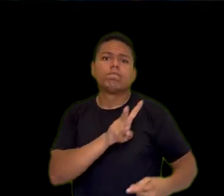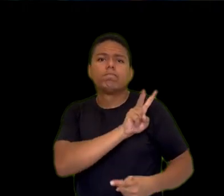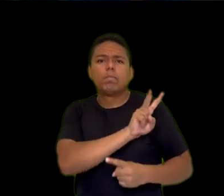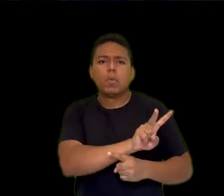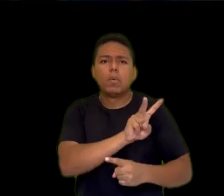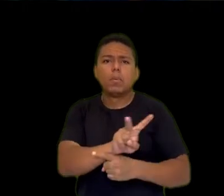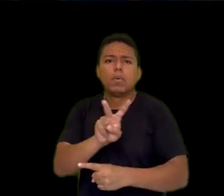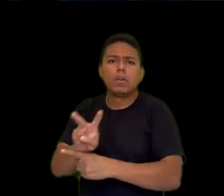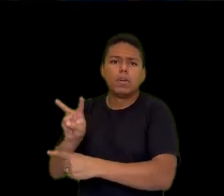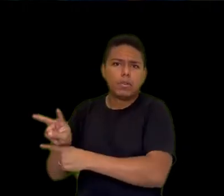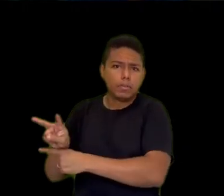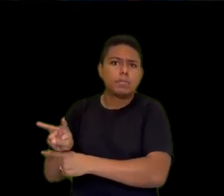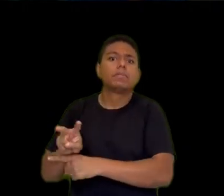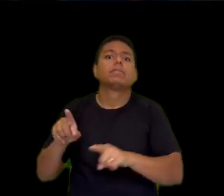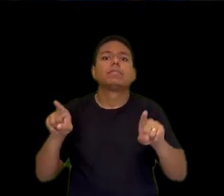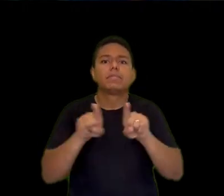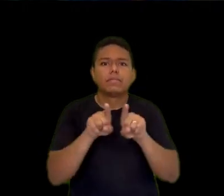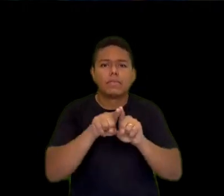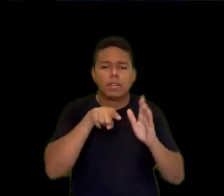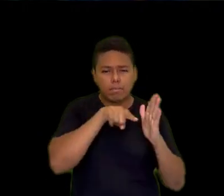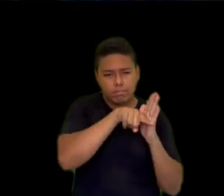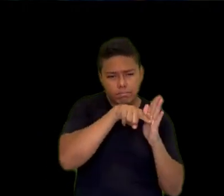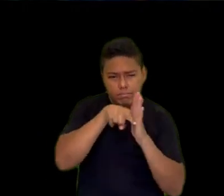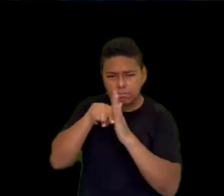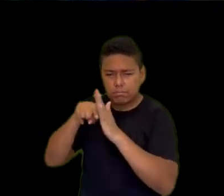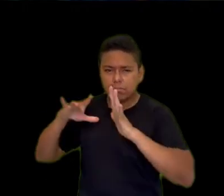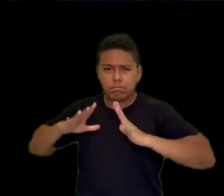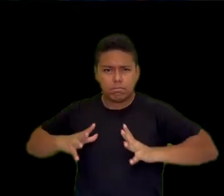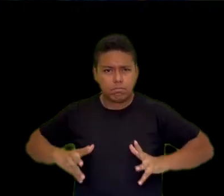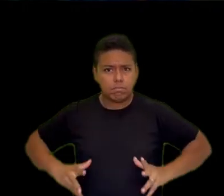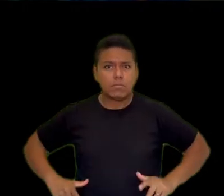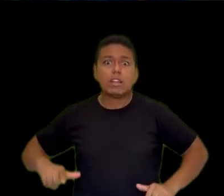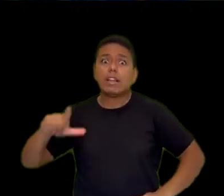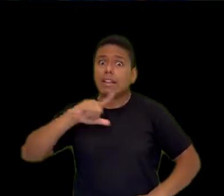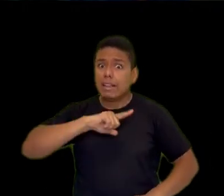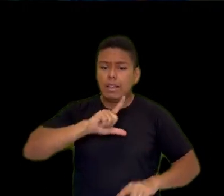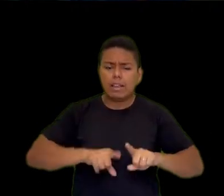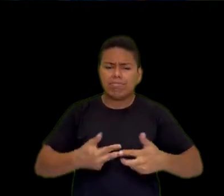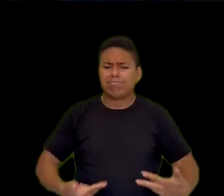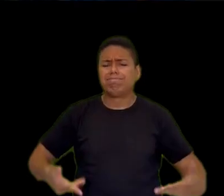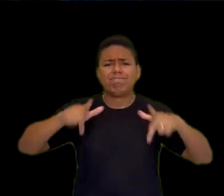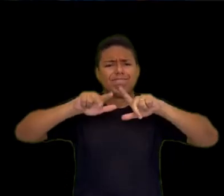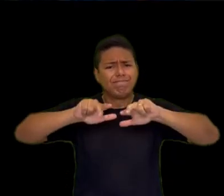de múltiplos objetos ou áreas, conforme a gente já falou anteriormente.